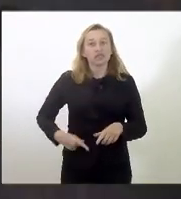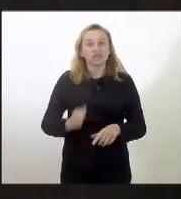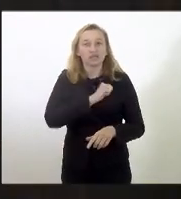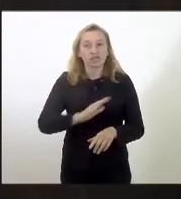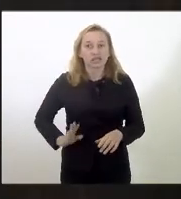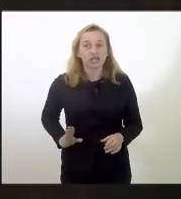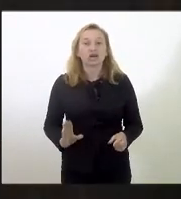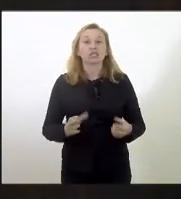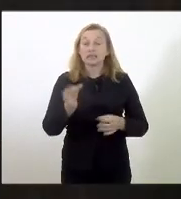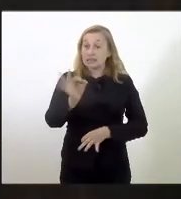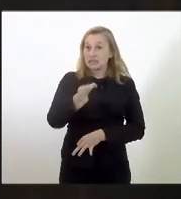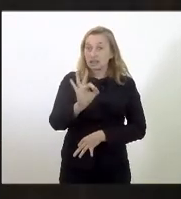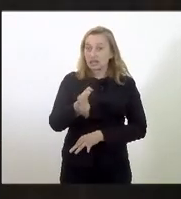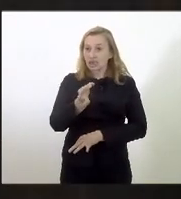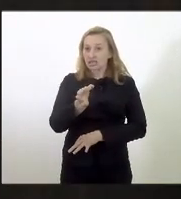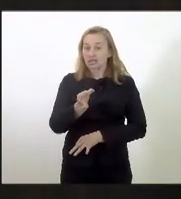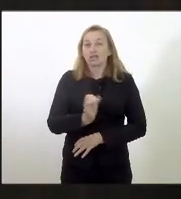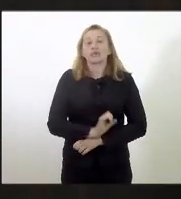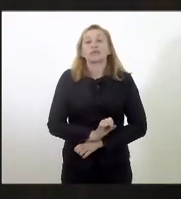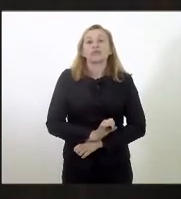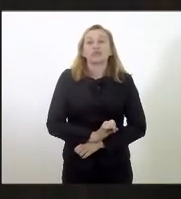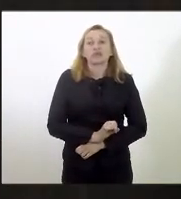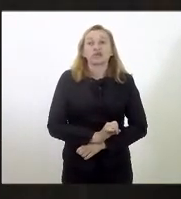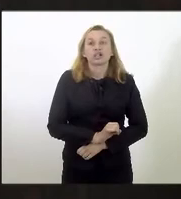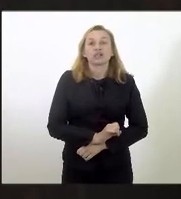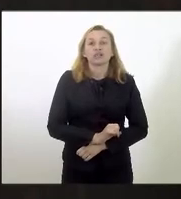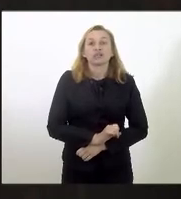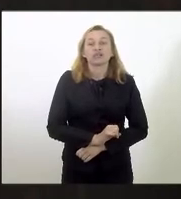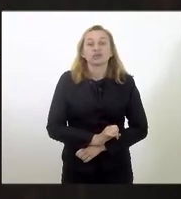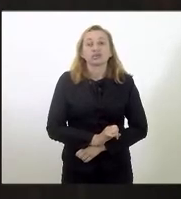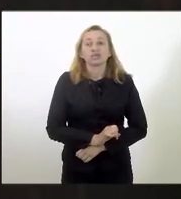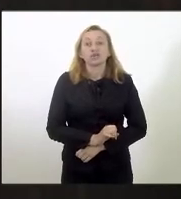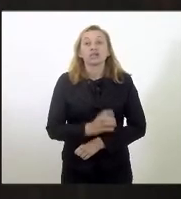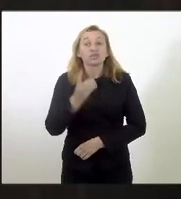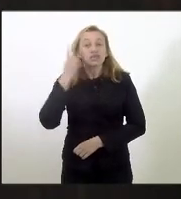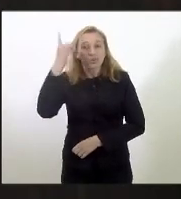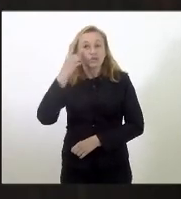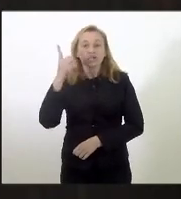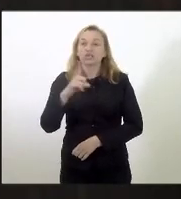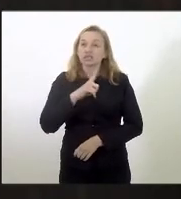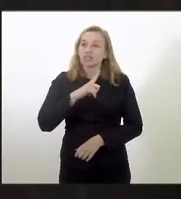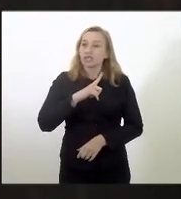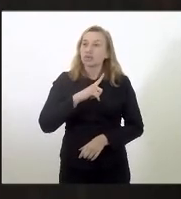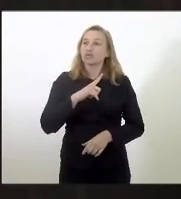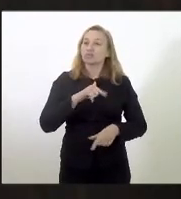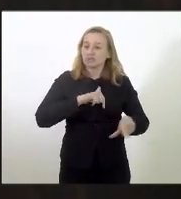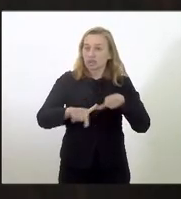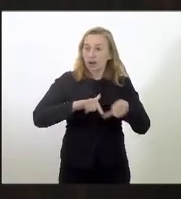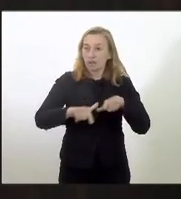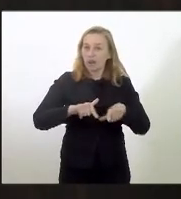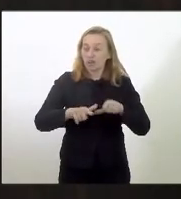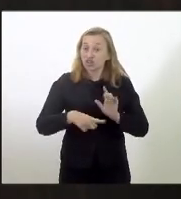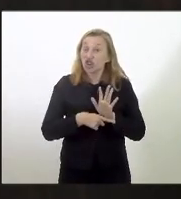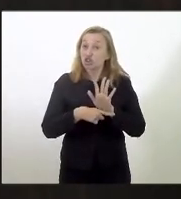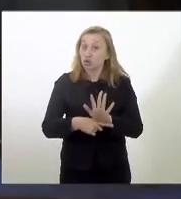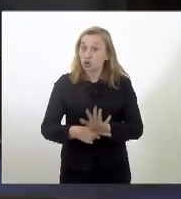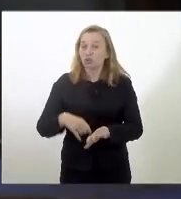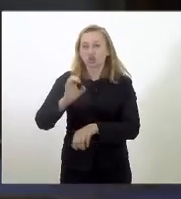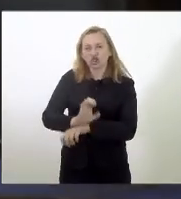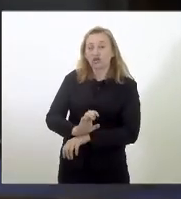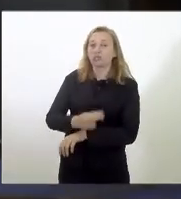tenho certeza que vai fazer com que esse parlamento tenha de novo um papel de protagonismo na recuperação do Estado. Não